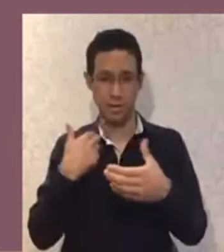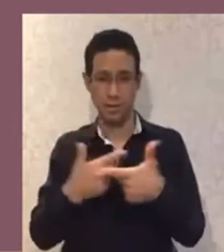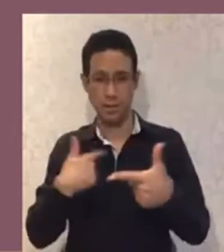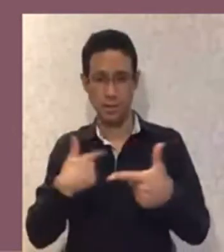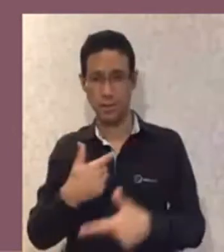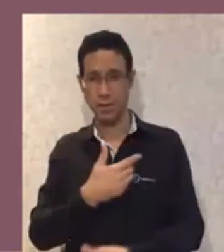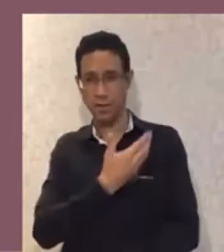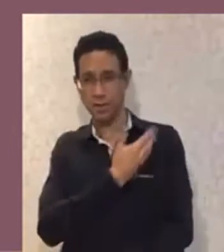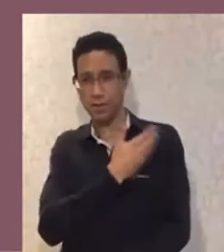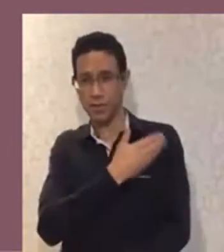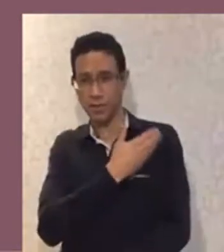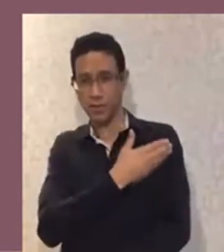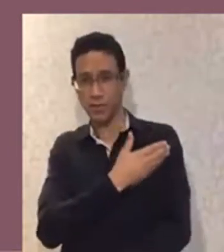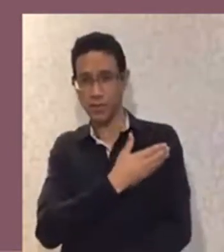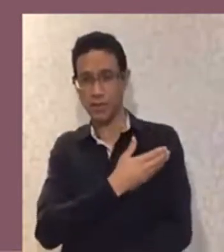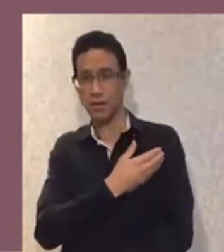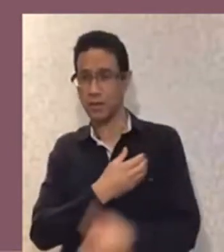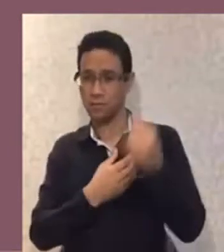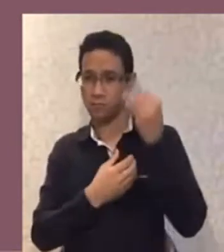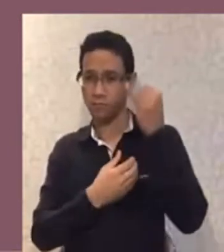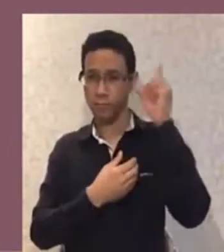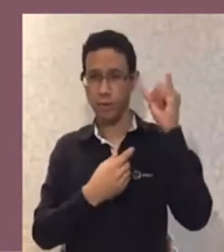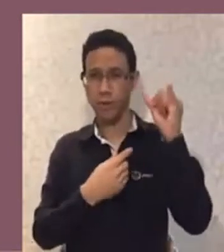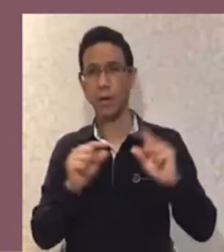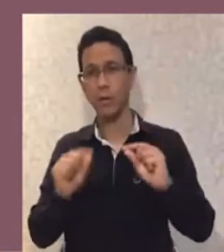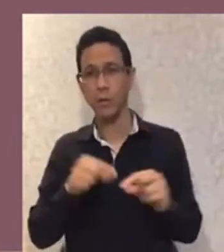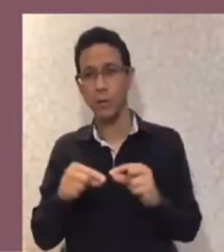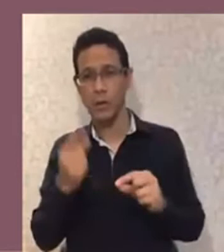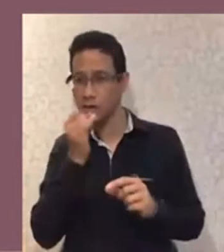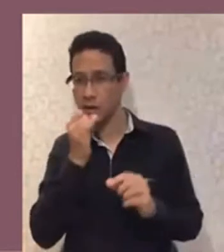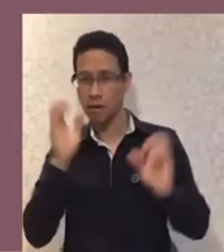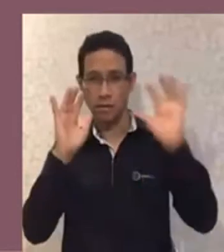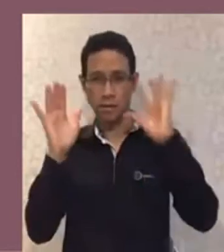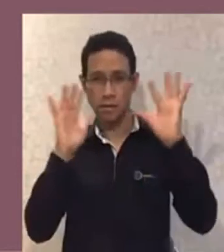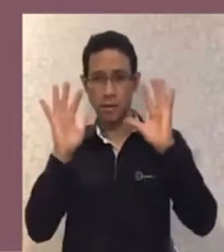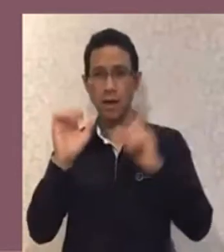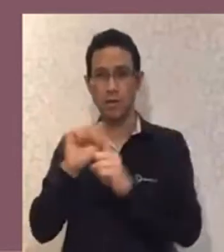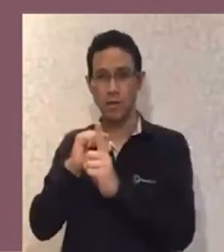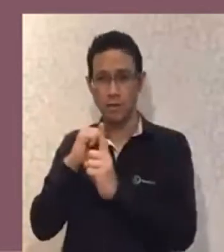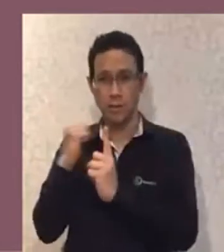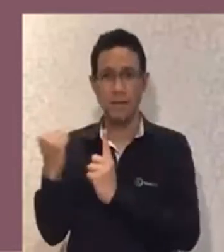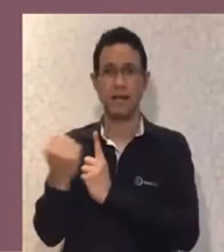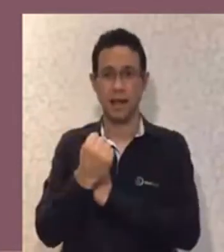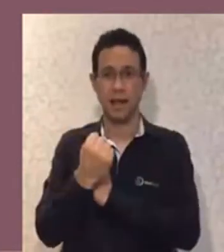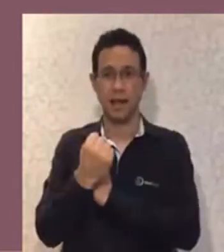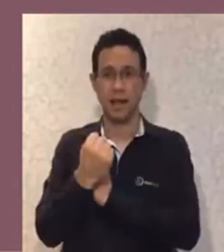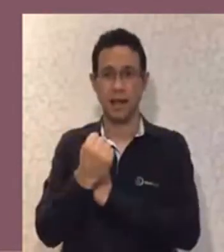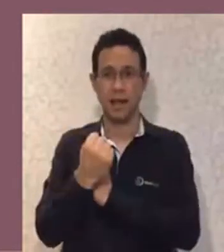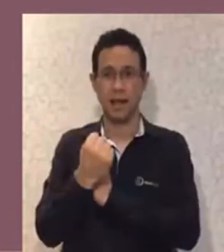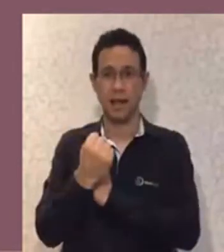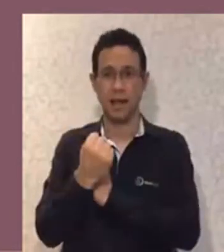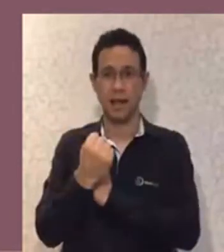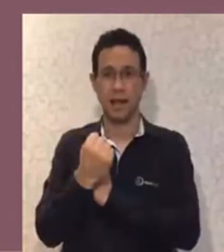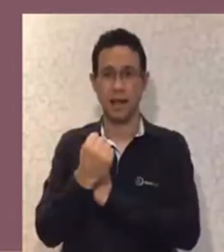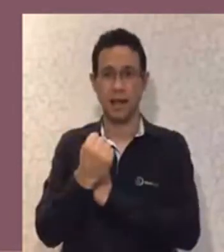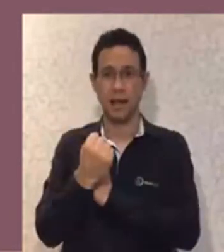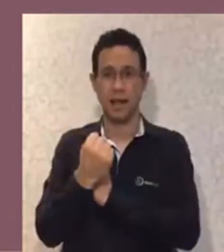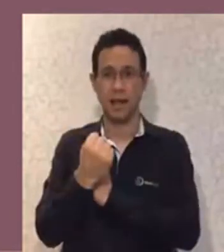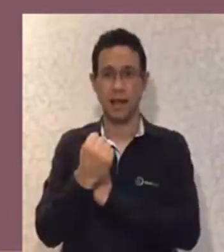na medida em que eu me perguntar, mas em que sociedade eu quero